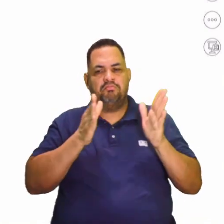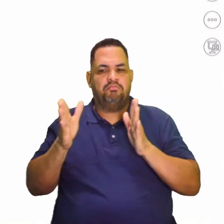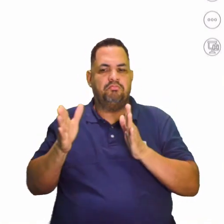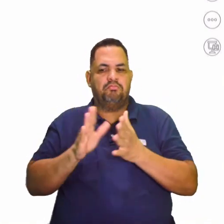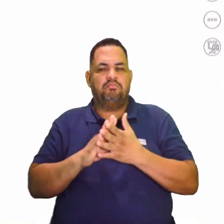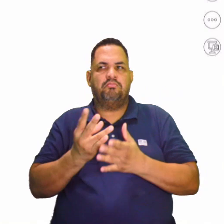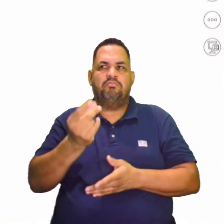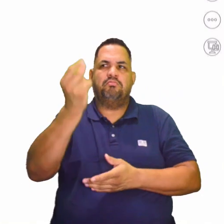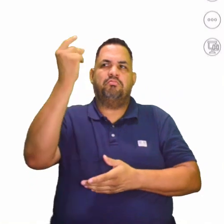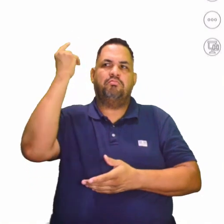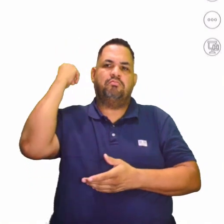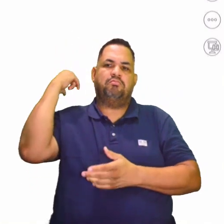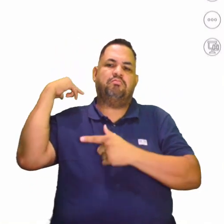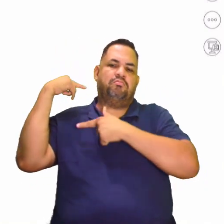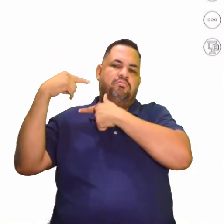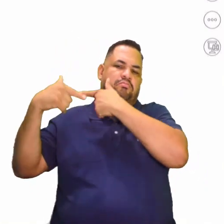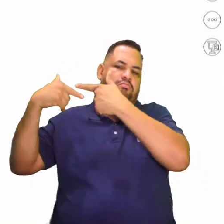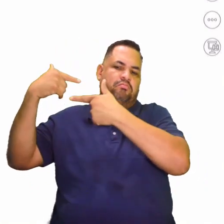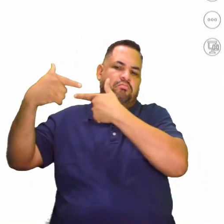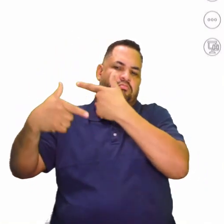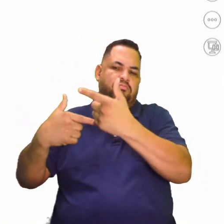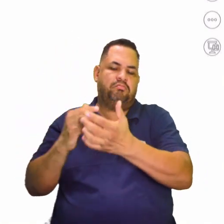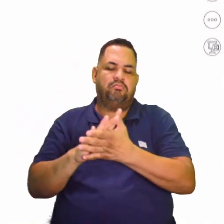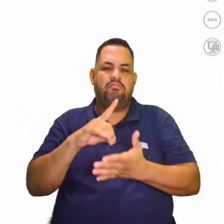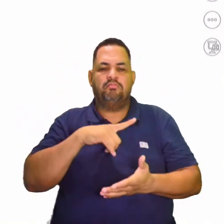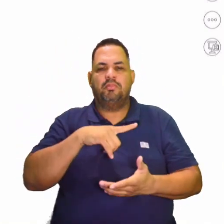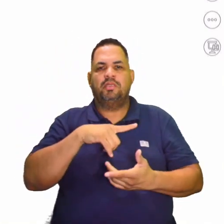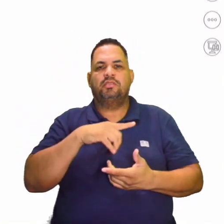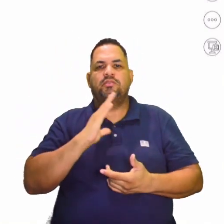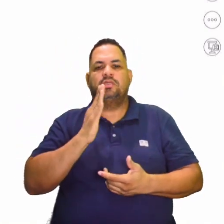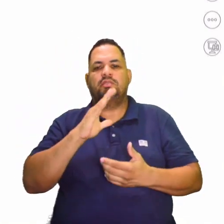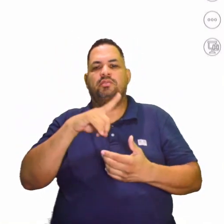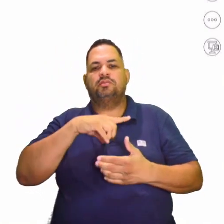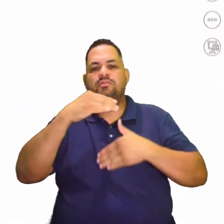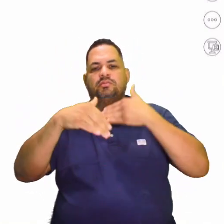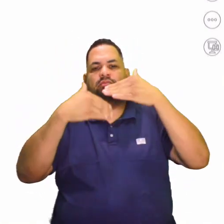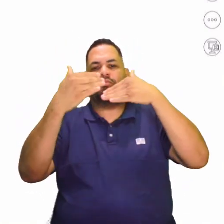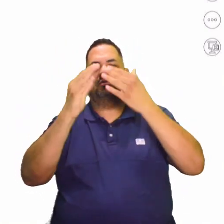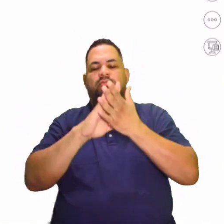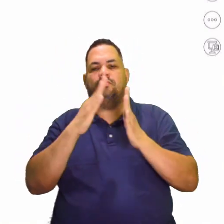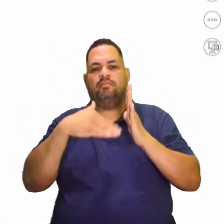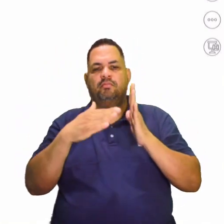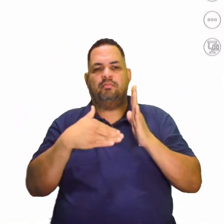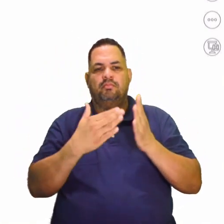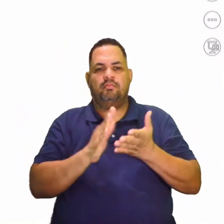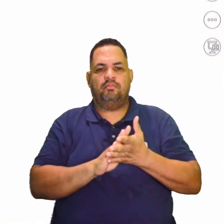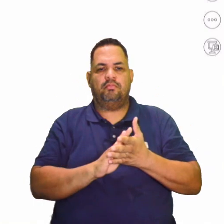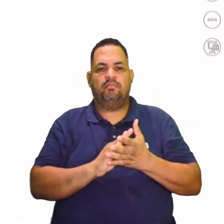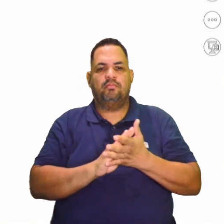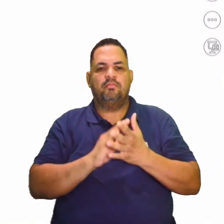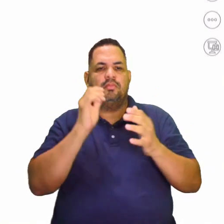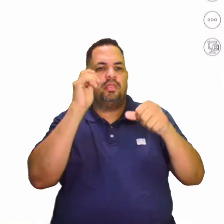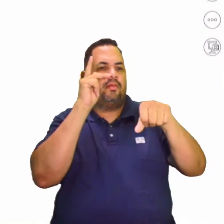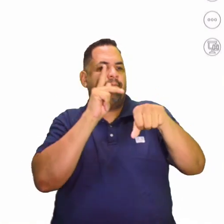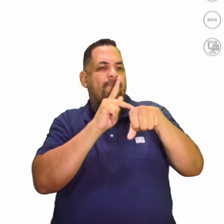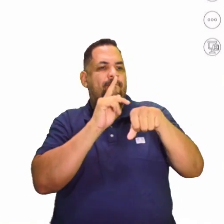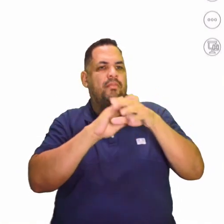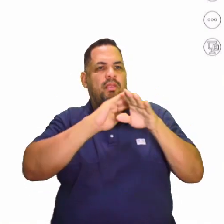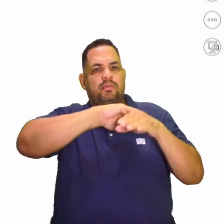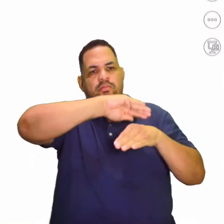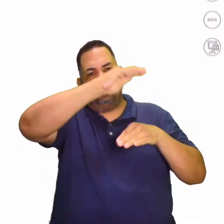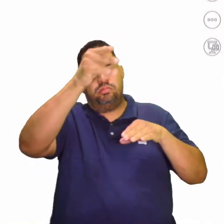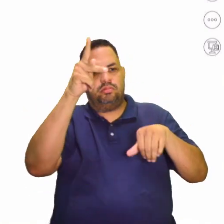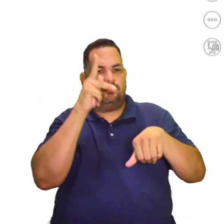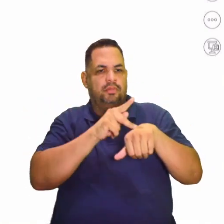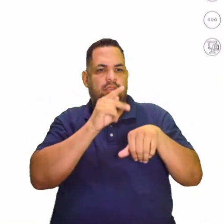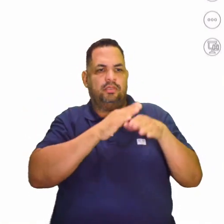desde a pré-história, o homem já desenvolvia a pintura. Começou, então, com a pintura rupestre, feita em cavernas,